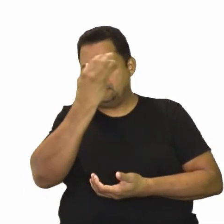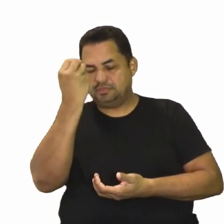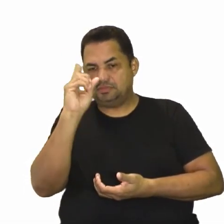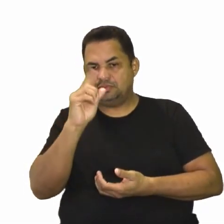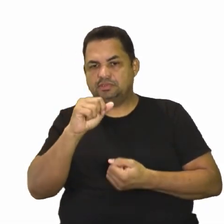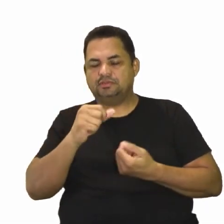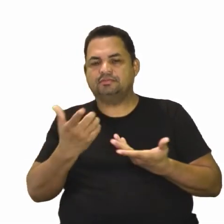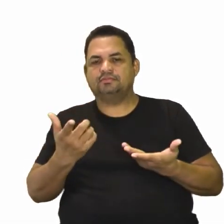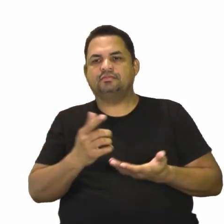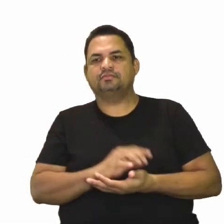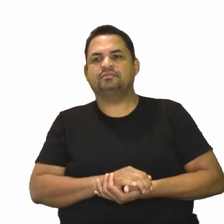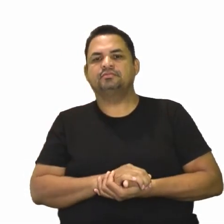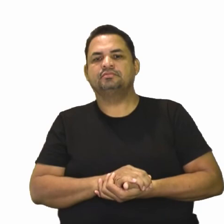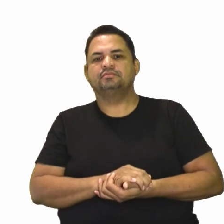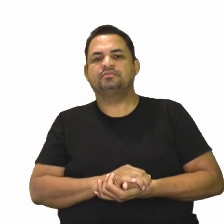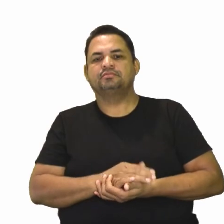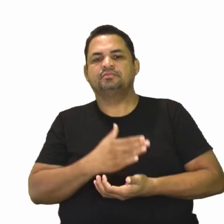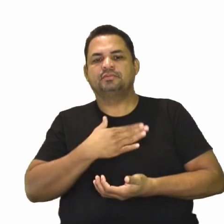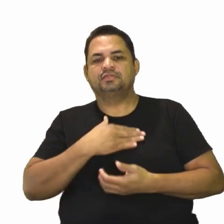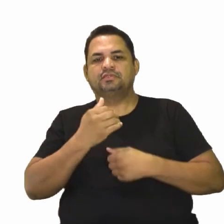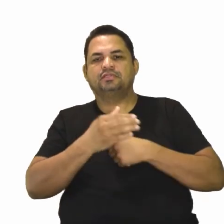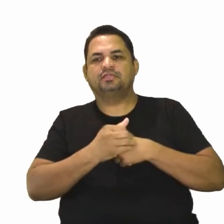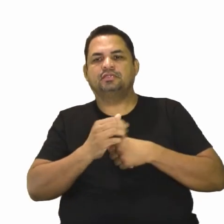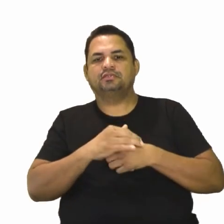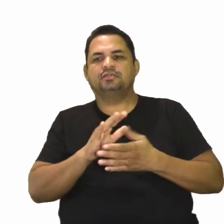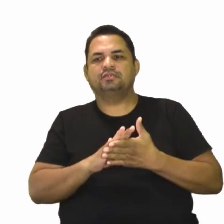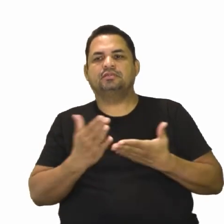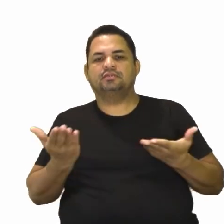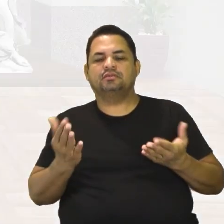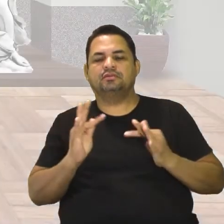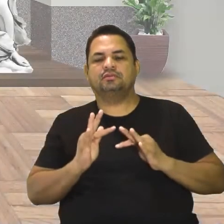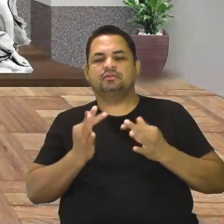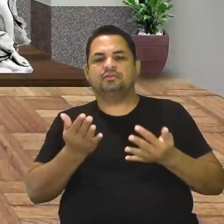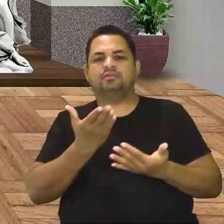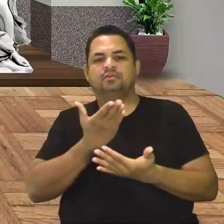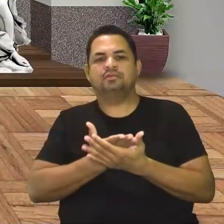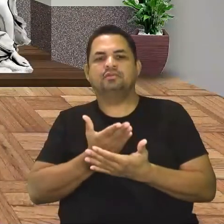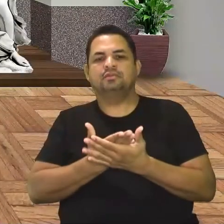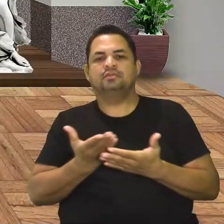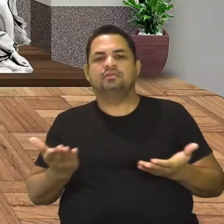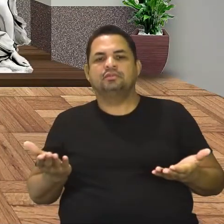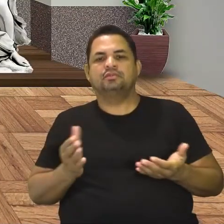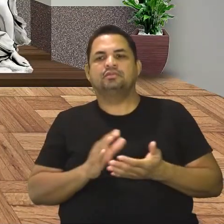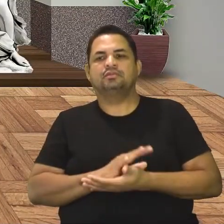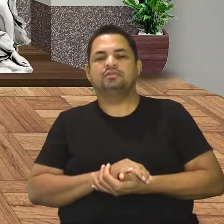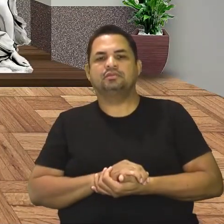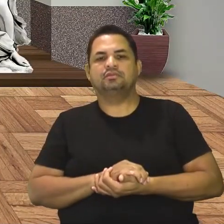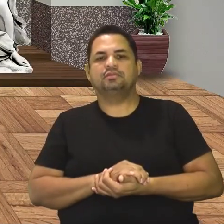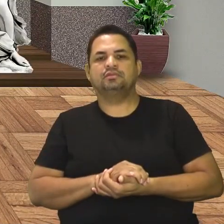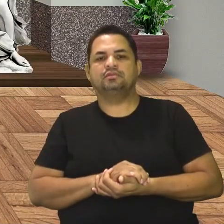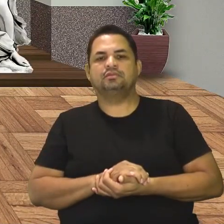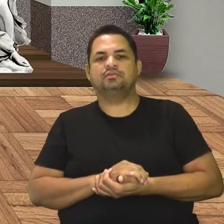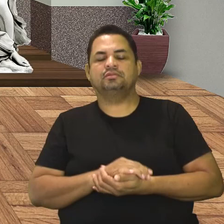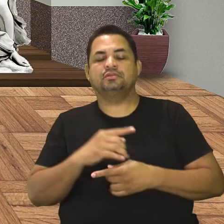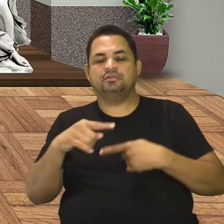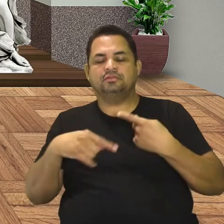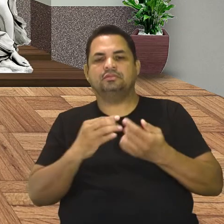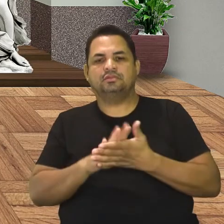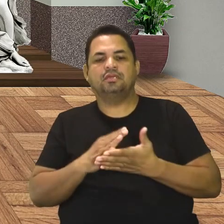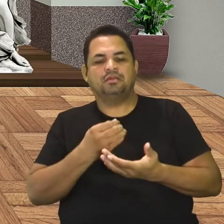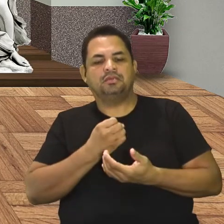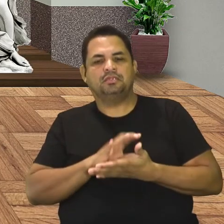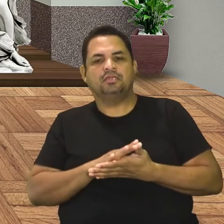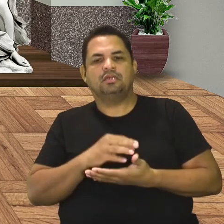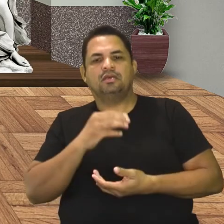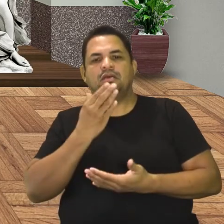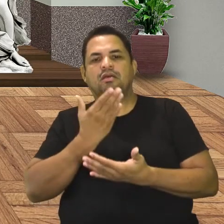fazer isso aí. Meus queridos alunos, chegamos ao final de mais uma aula, mas a próxima aula promete. A